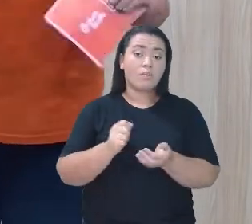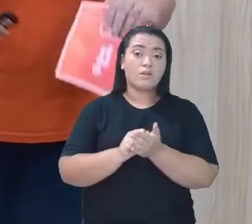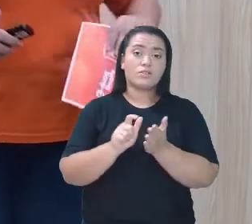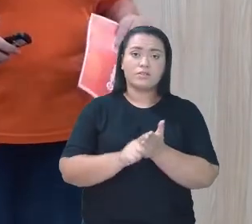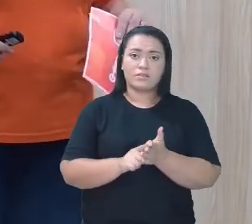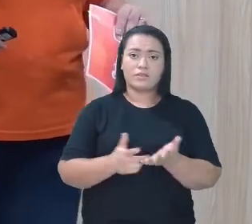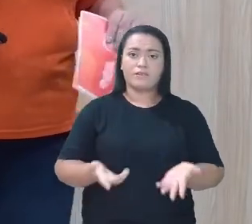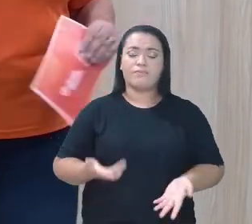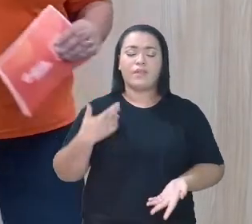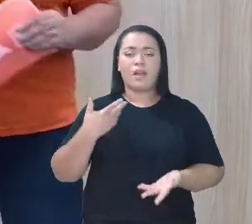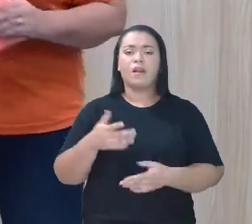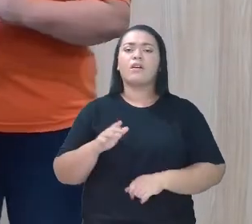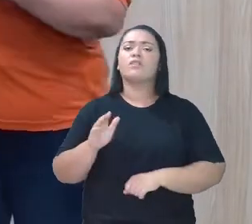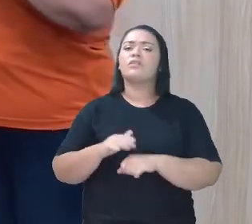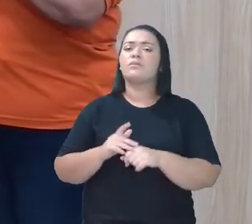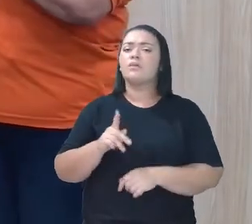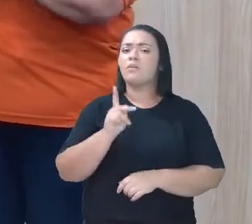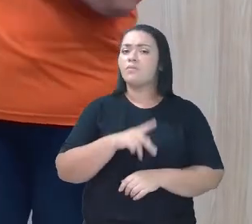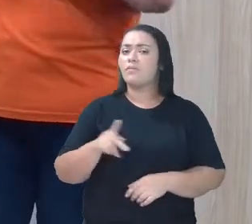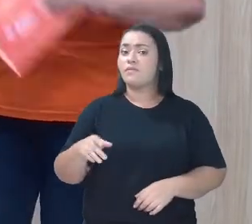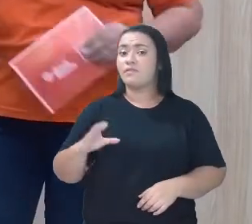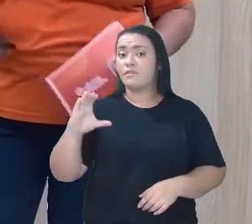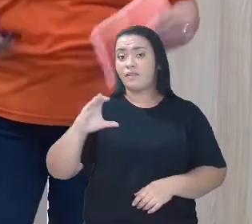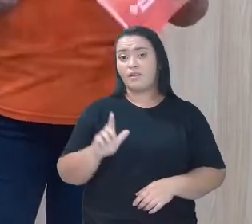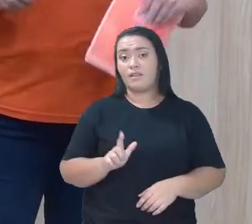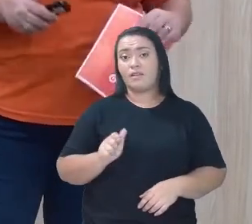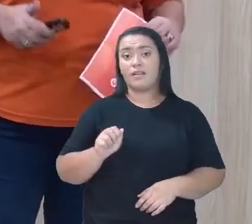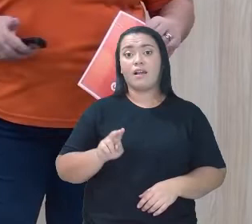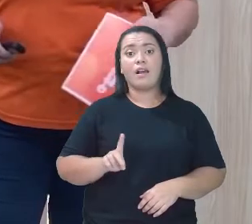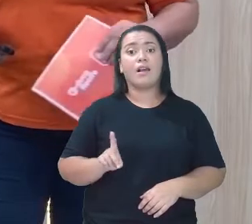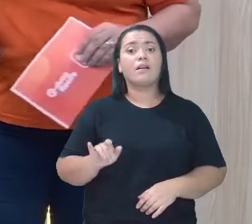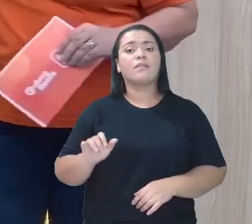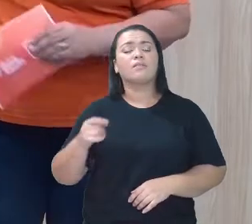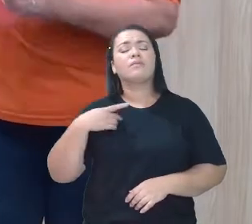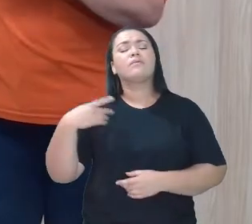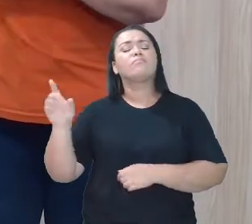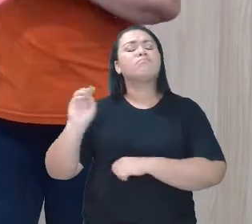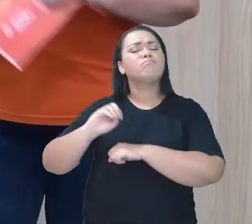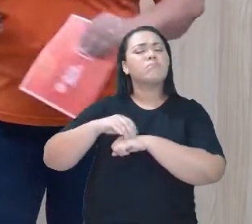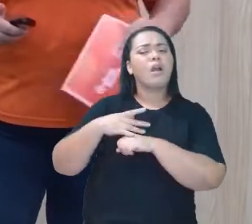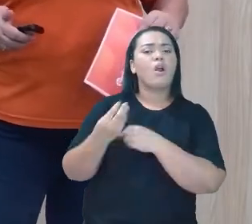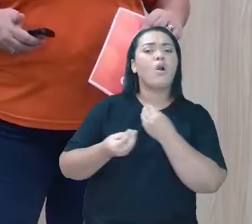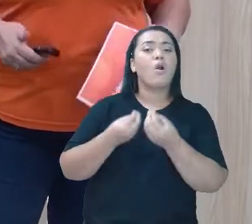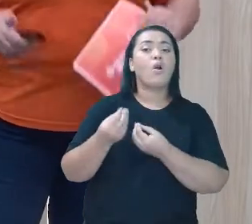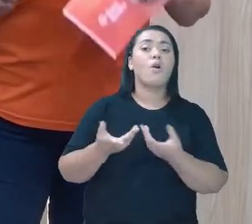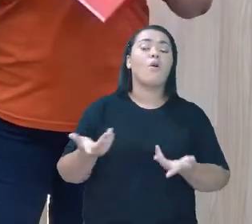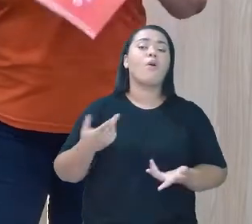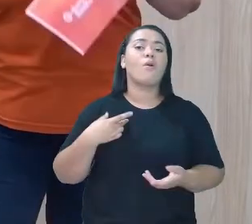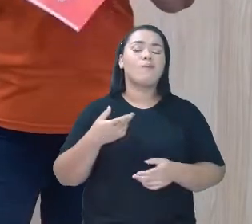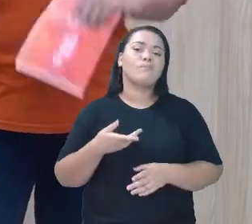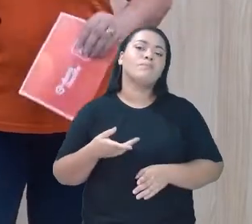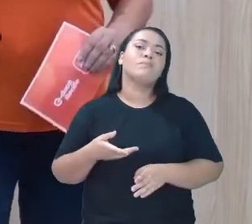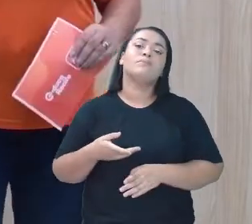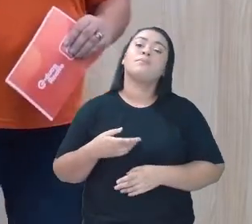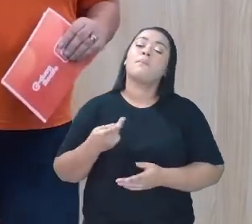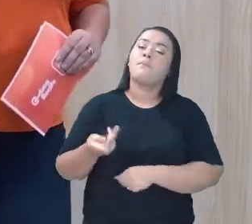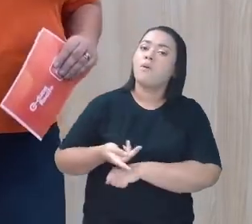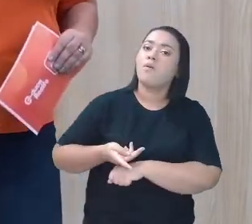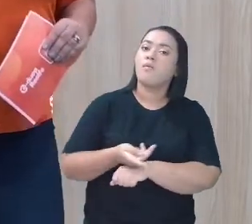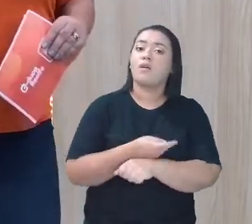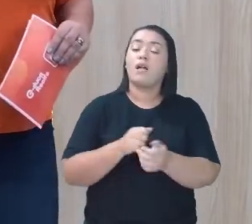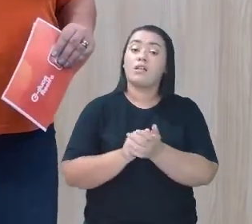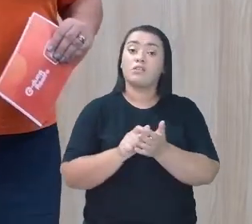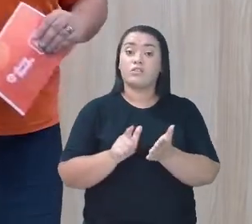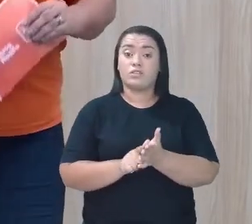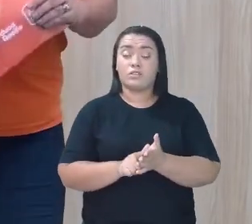agendar? E eu vou chamar a professora Cláudia, que ela vai dar essa dica aí para a gente de como procurar, né, agendar quando a gente não